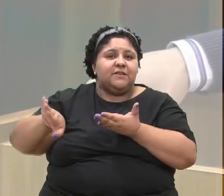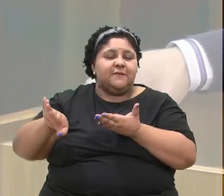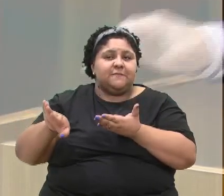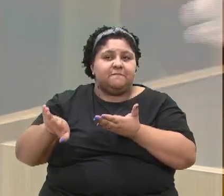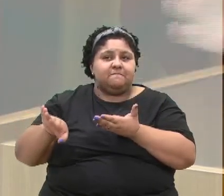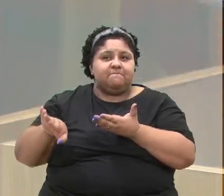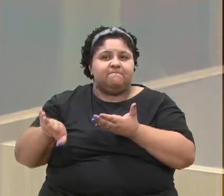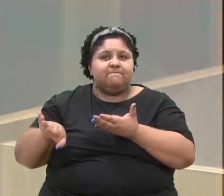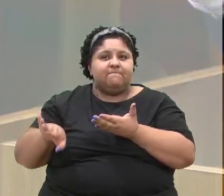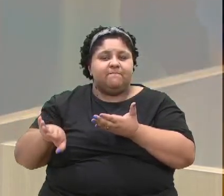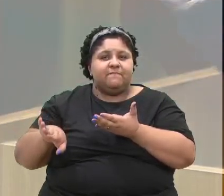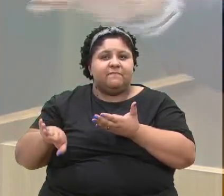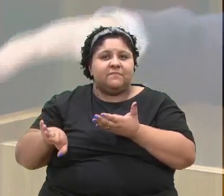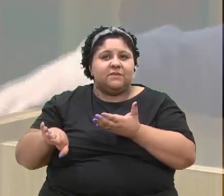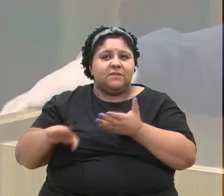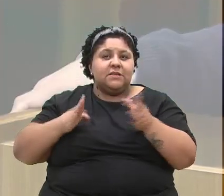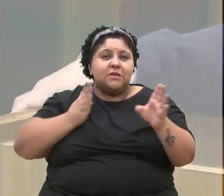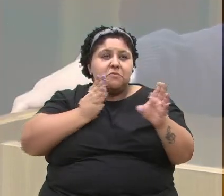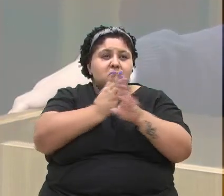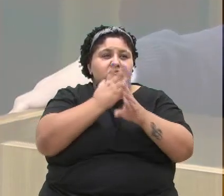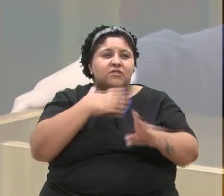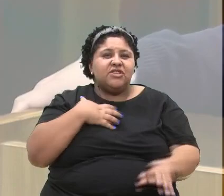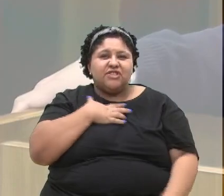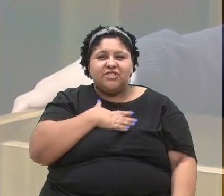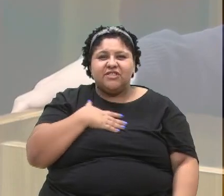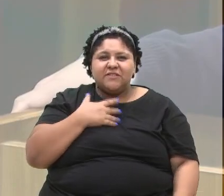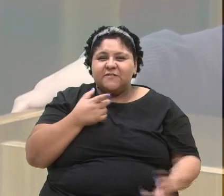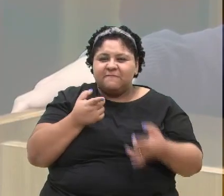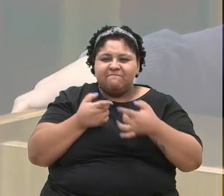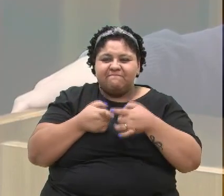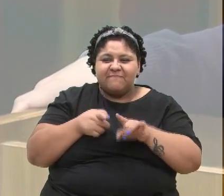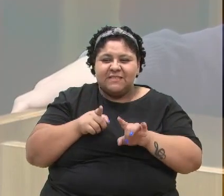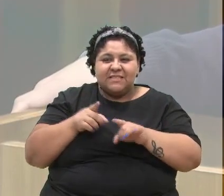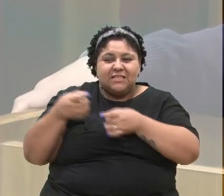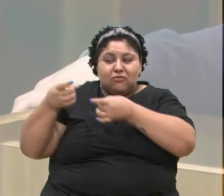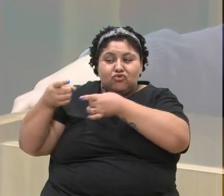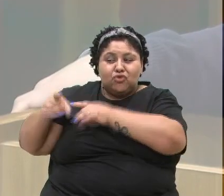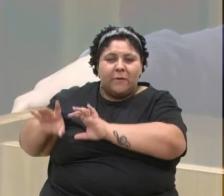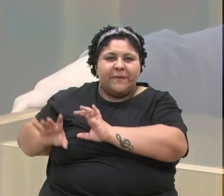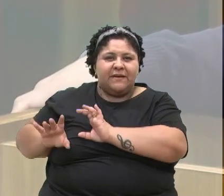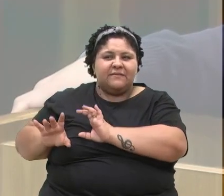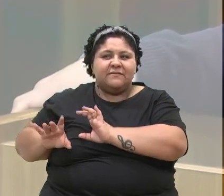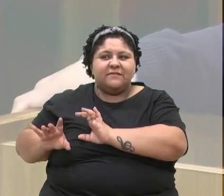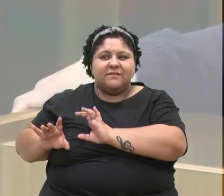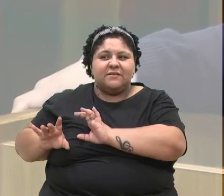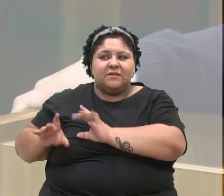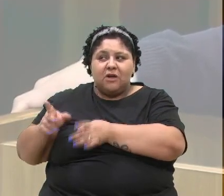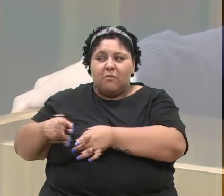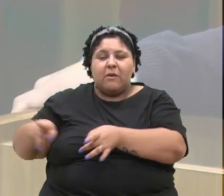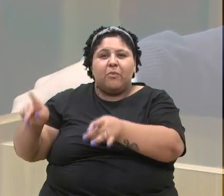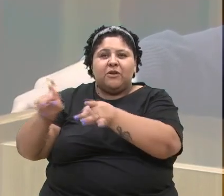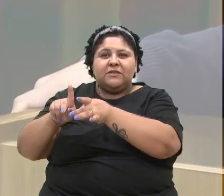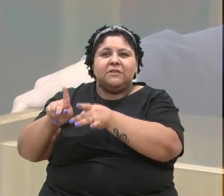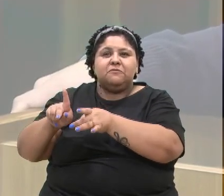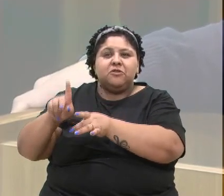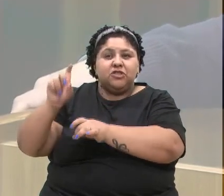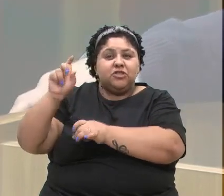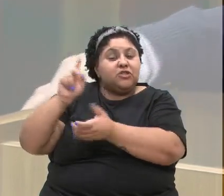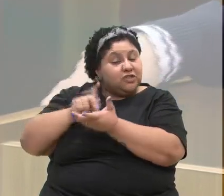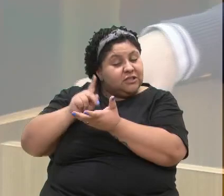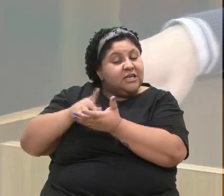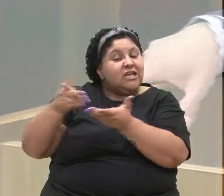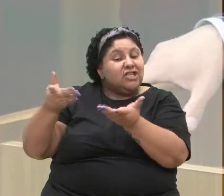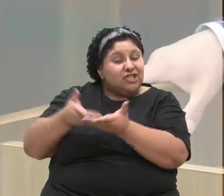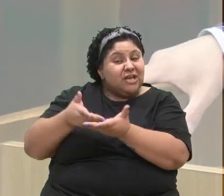retire as fórmulas mas que não sobre para a população que de fato já